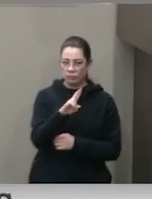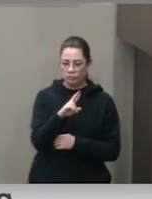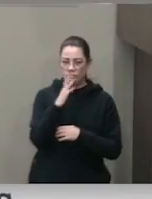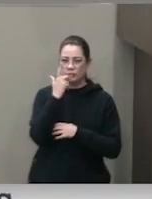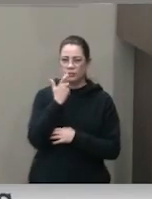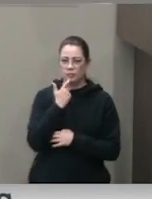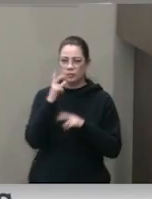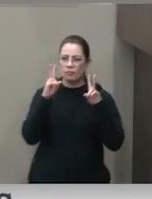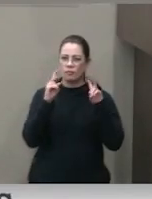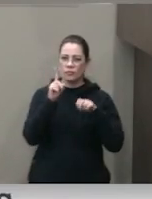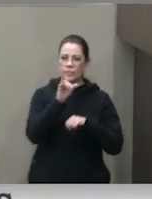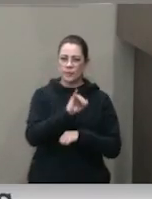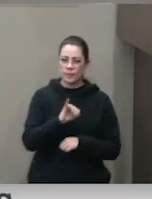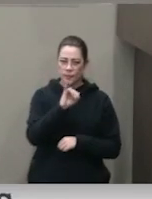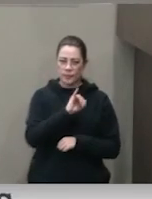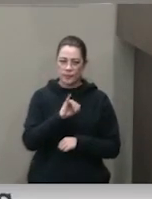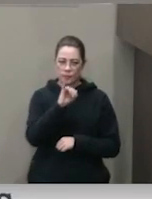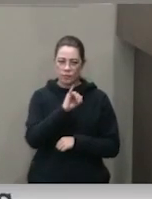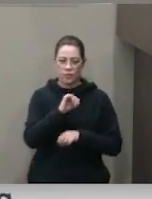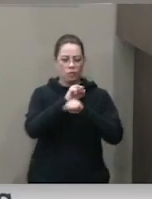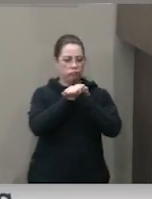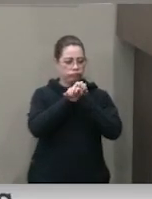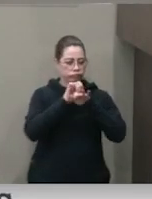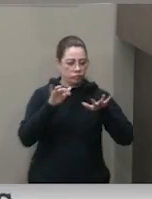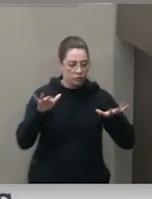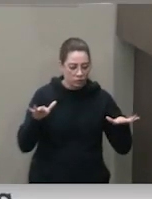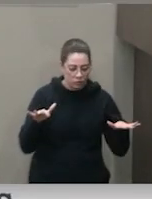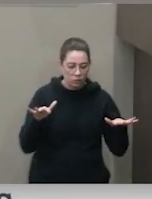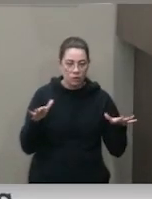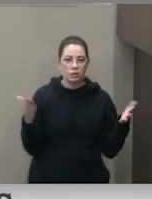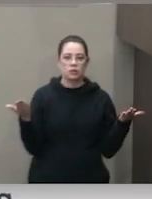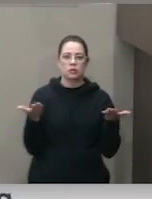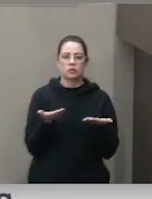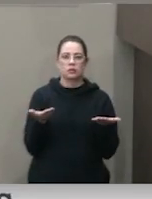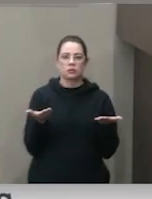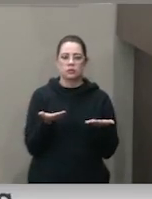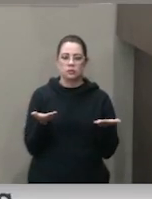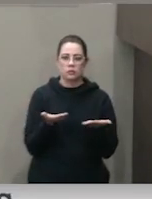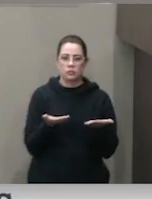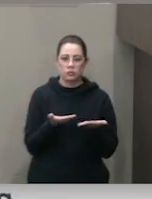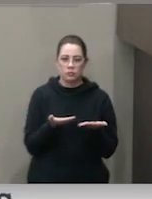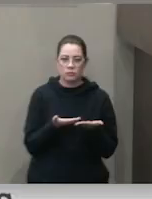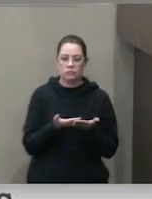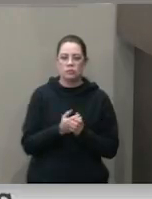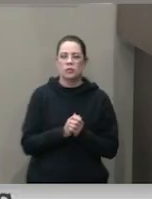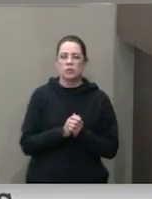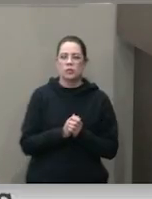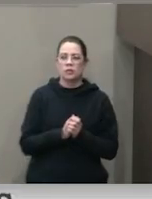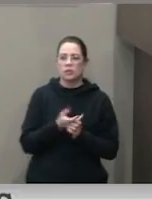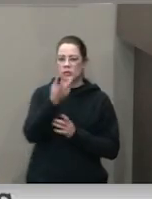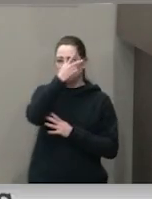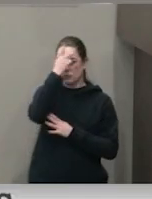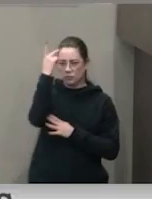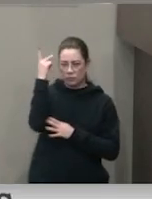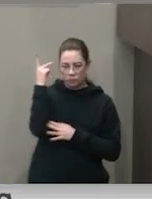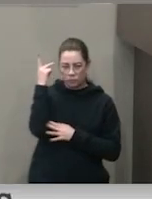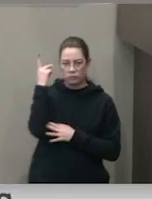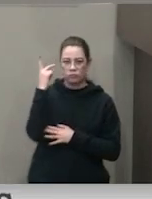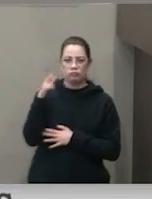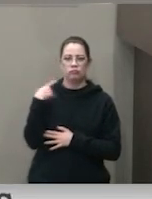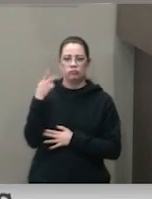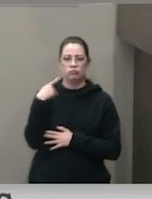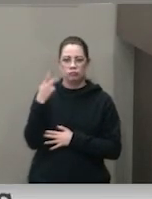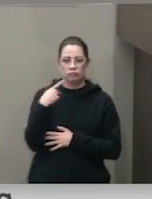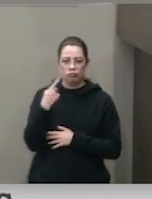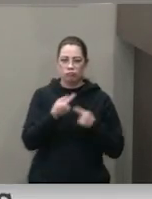tema bem importante que veio à tona e agora os parlamentares estão discutindo. Mas aqui a senhora